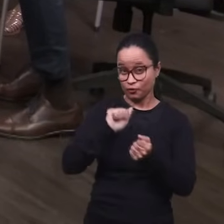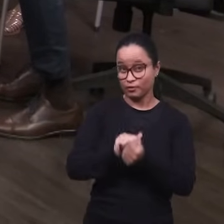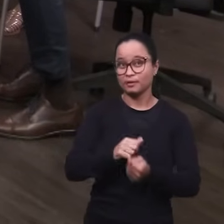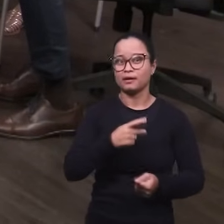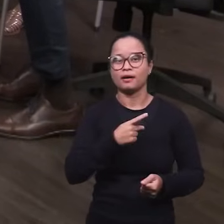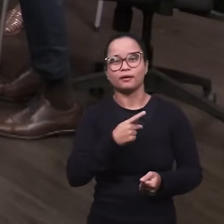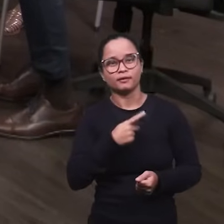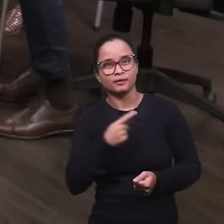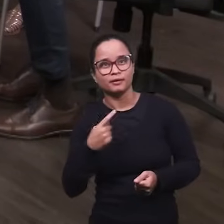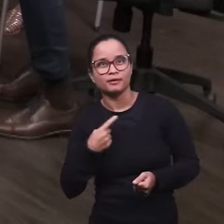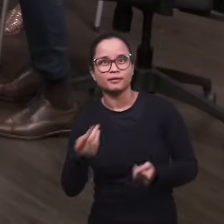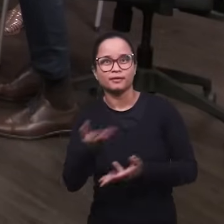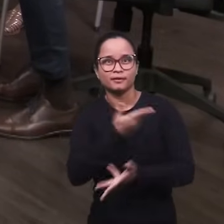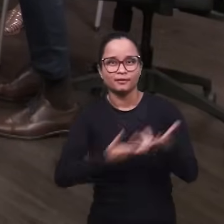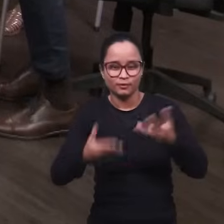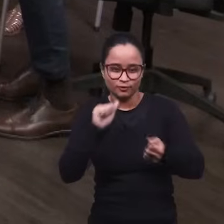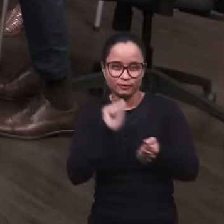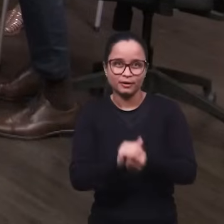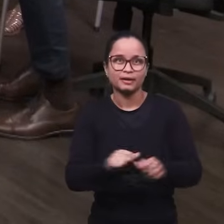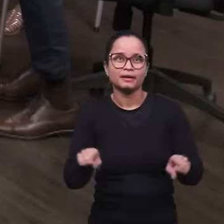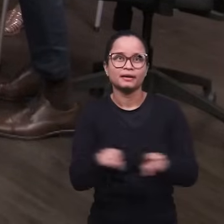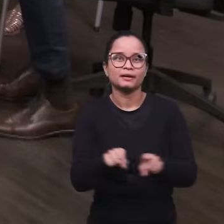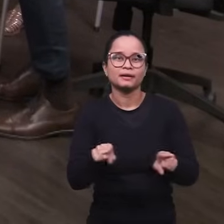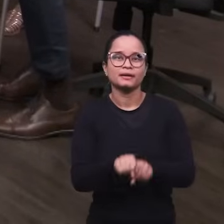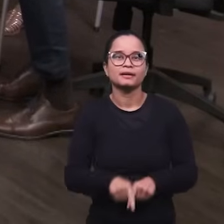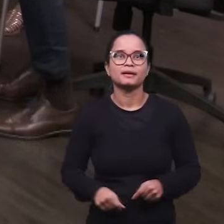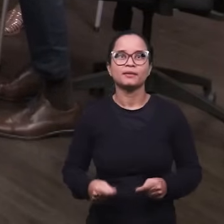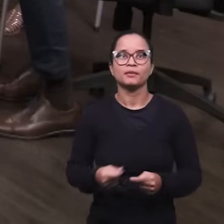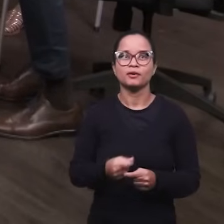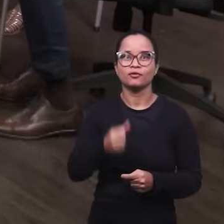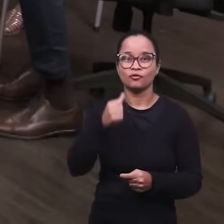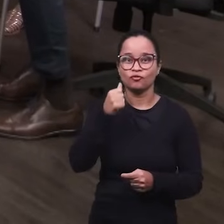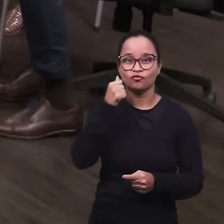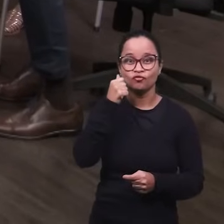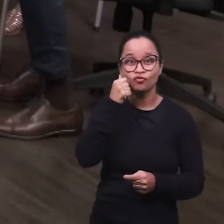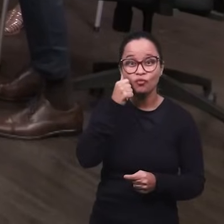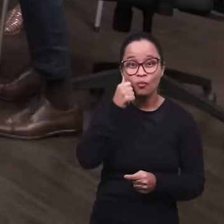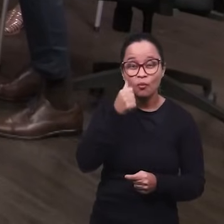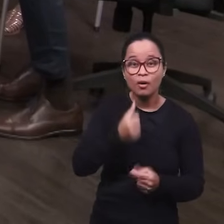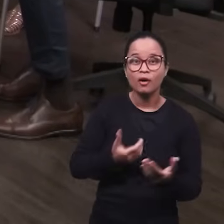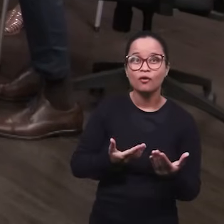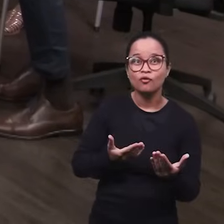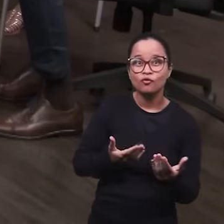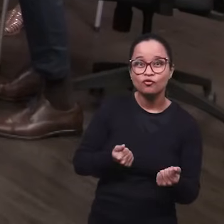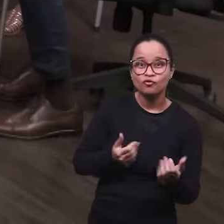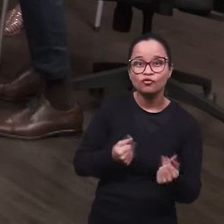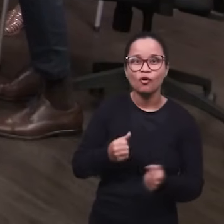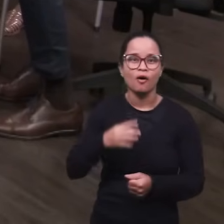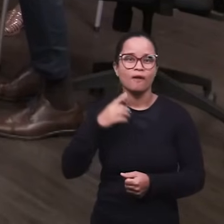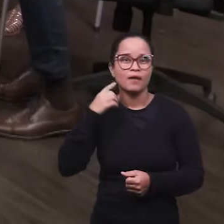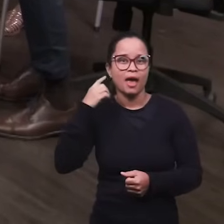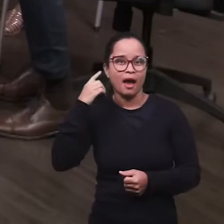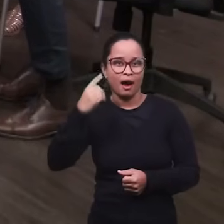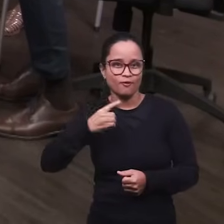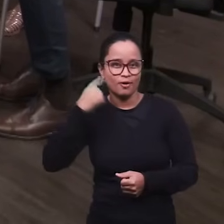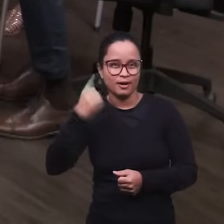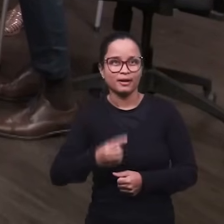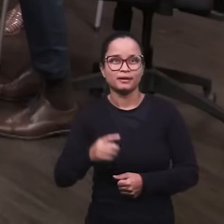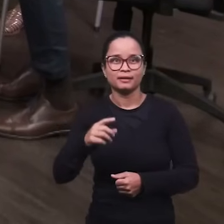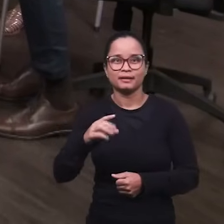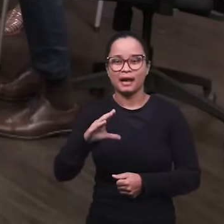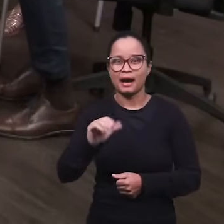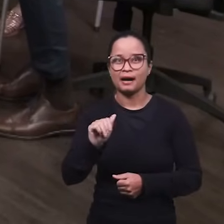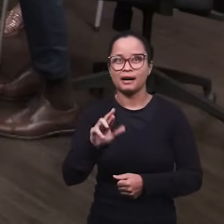que estão participando conosco aqui, e de uma jovem advogada que está ao meu lado aqui, doutora Carla Kenny. Carla, paz do Senhor, seja